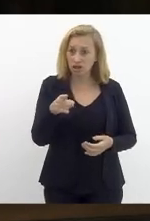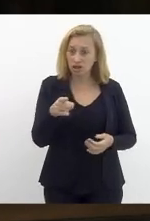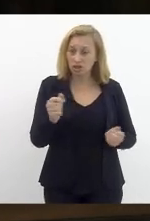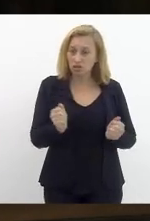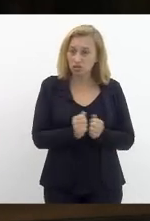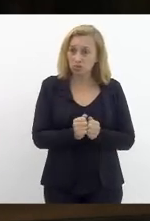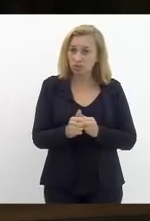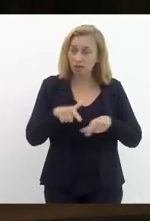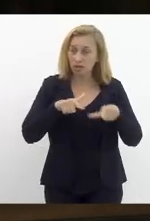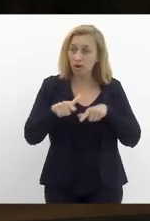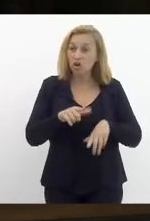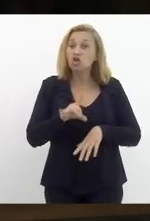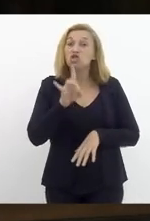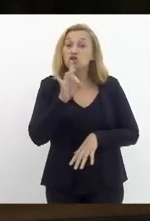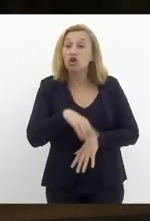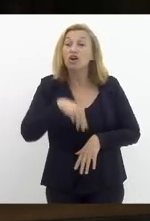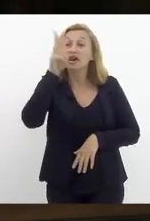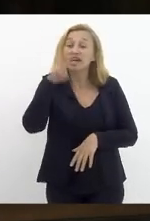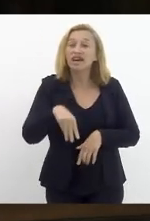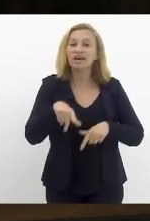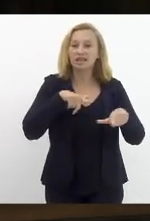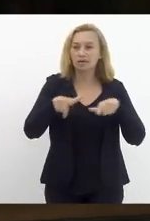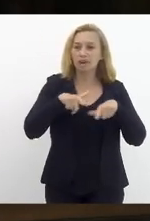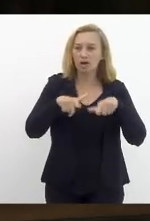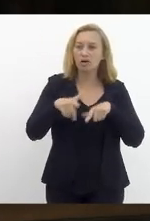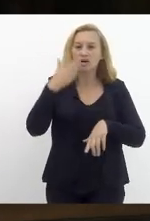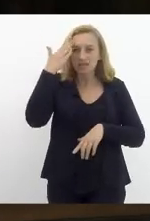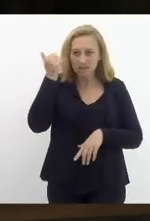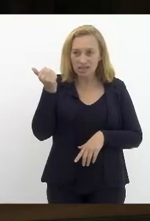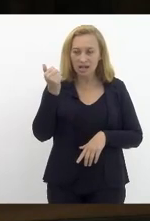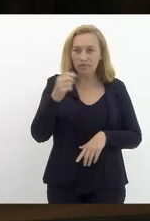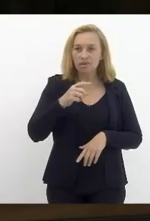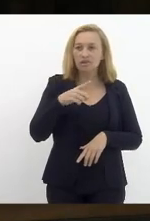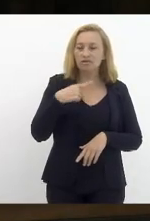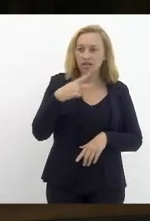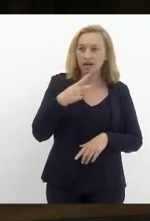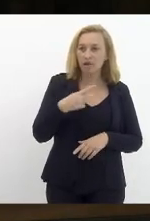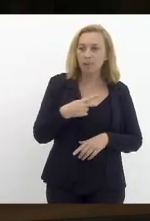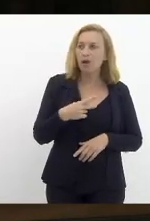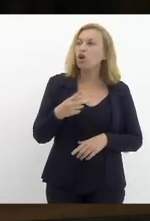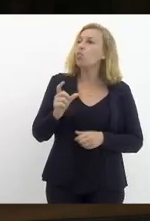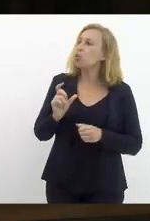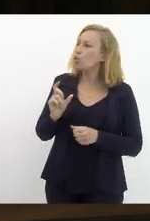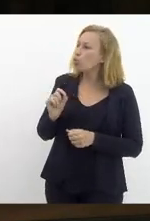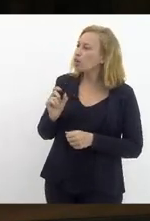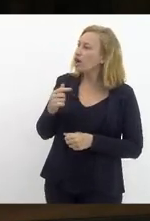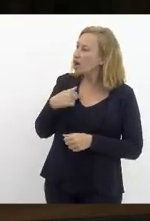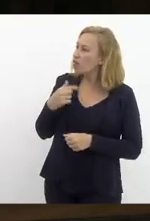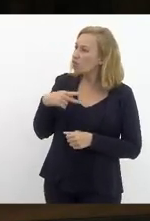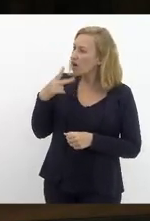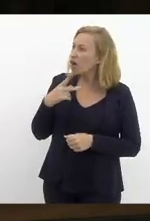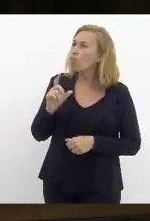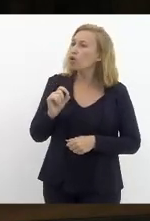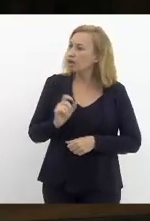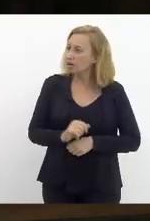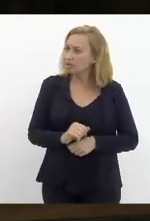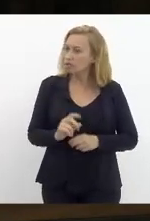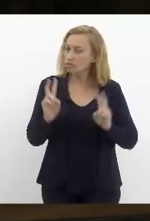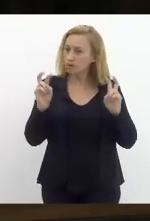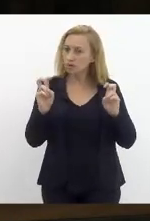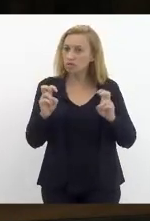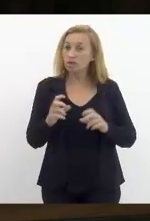só quem tirou um plantão sabe dizer o tamanho disso. O que eu estava querendo dizer com isso? Eu estava querendo dizer